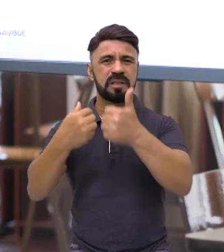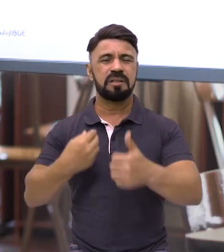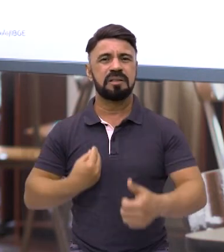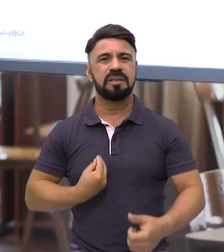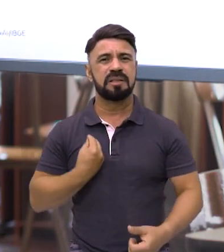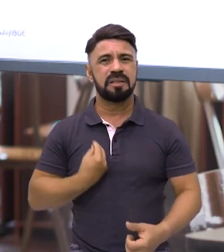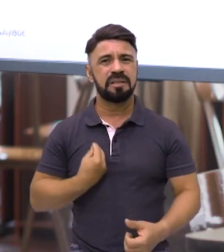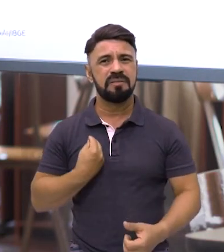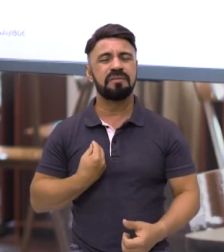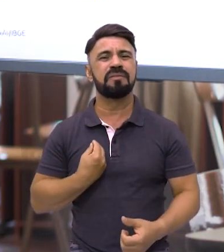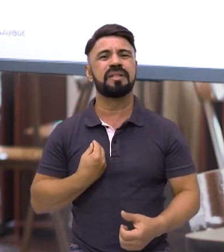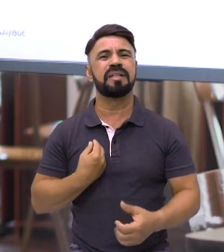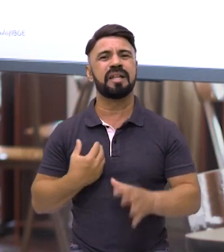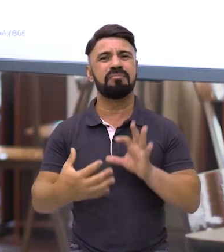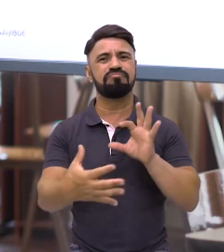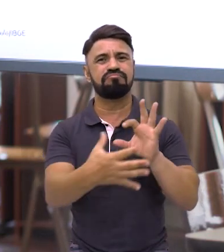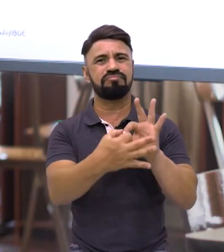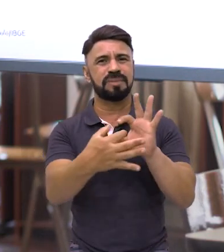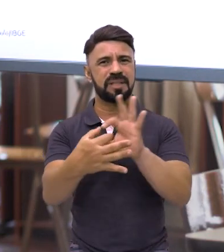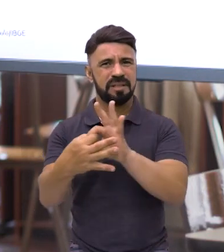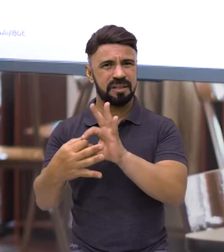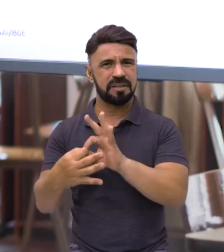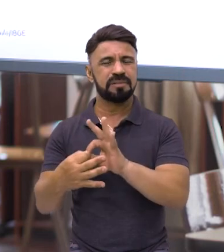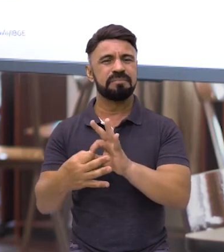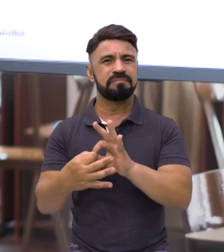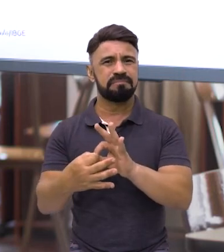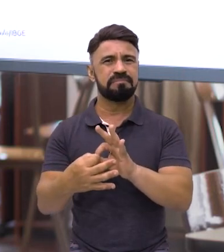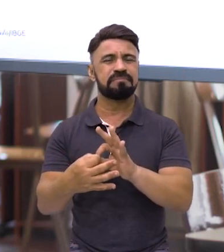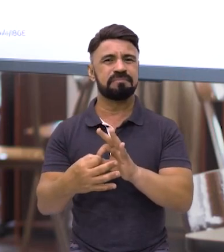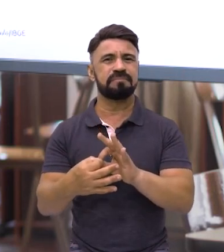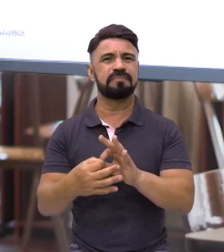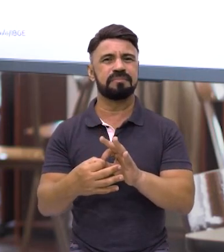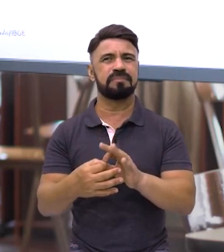vida estão ligados intimamente